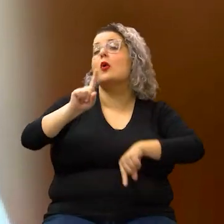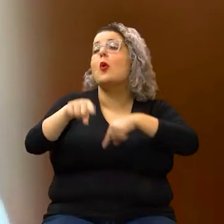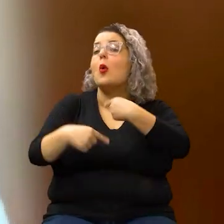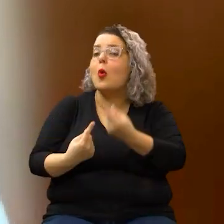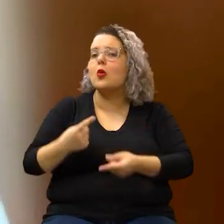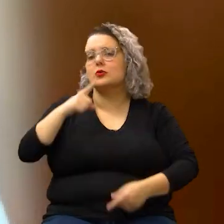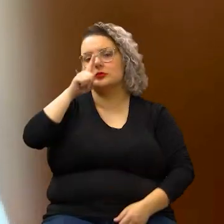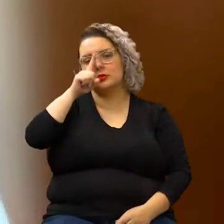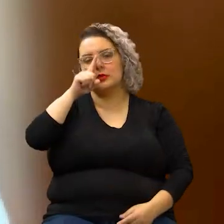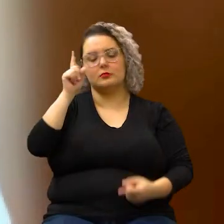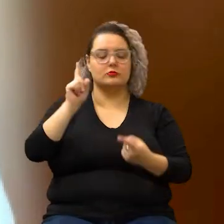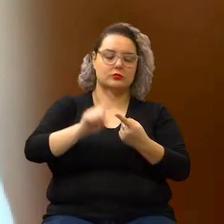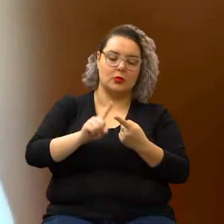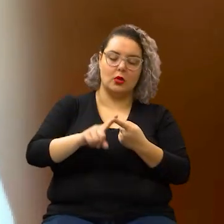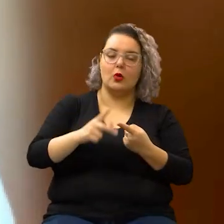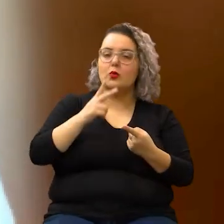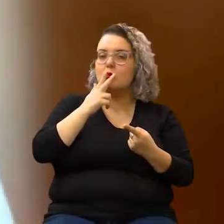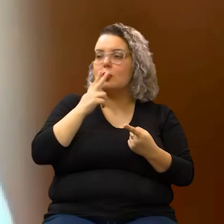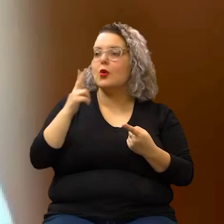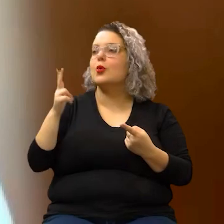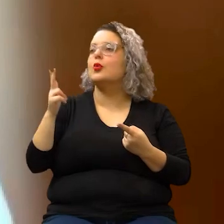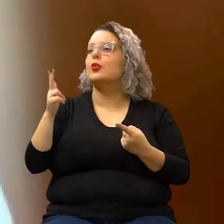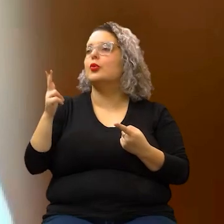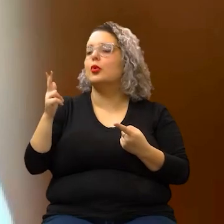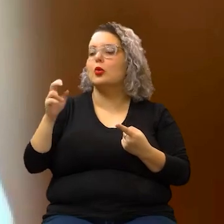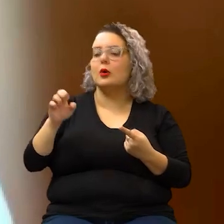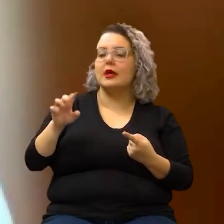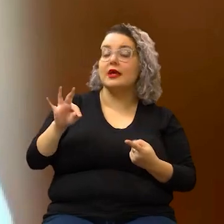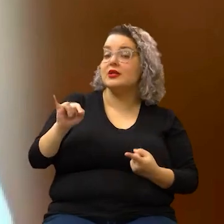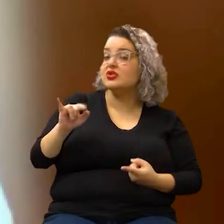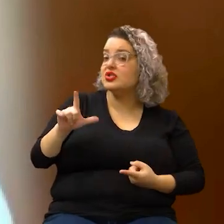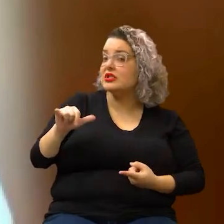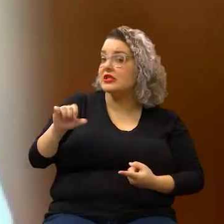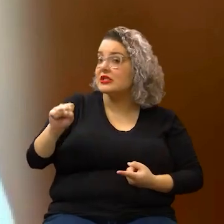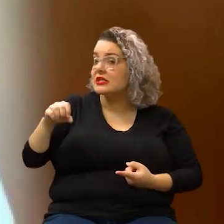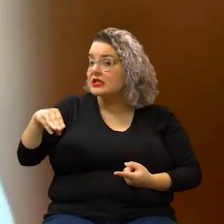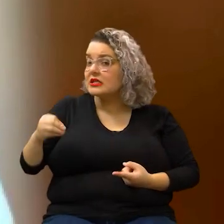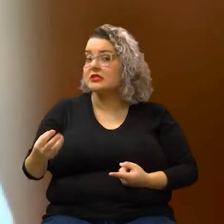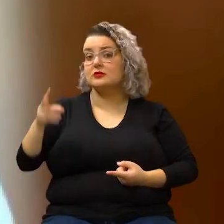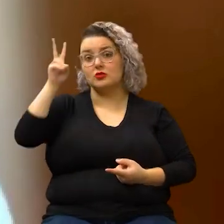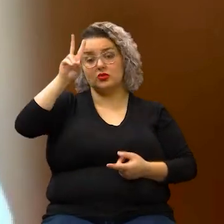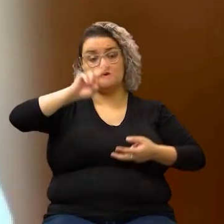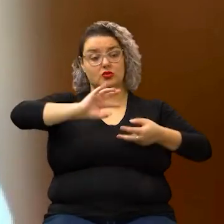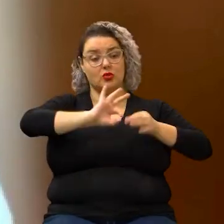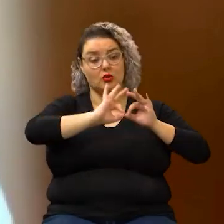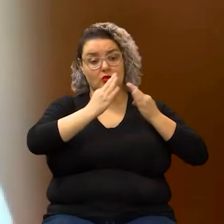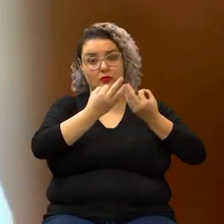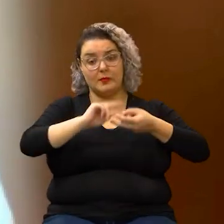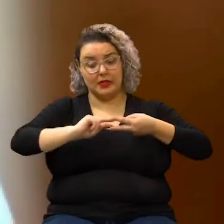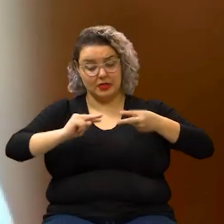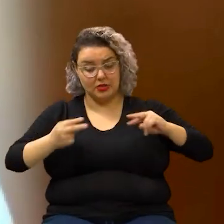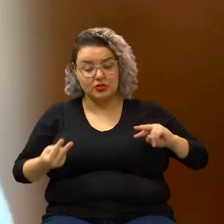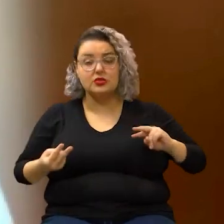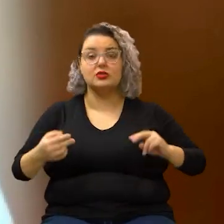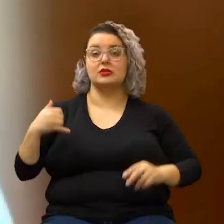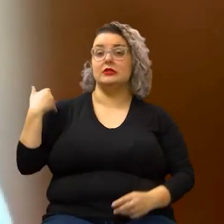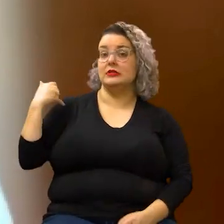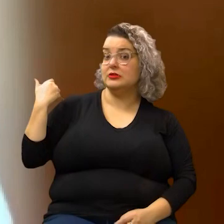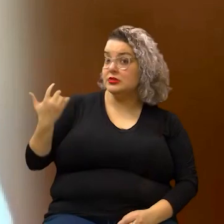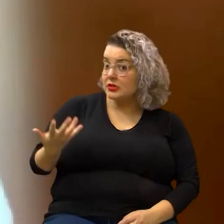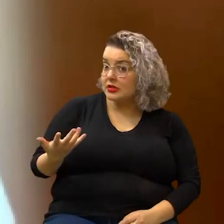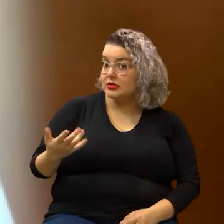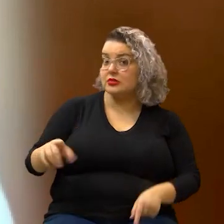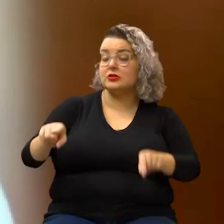infecção pelo H. pylori, como tabagismo, etilismo, histórico familiar